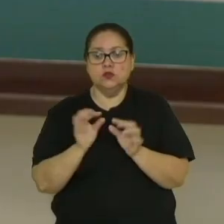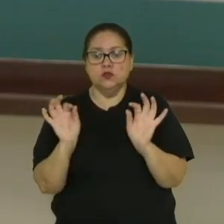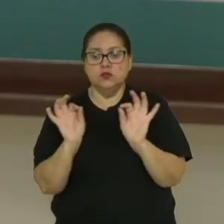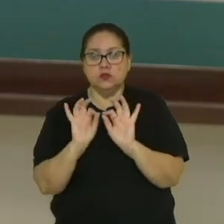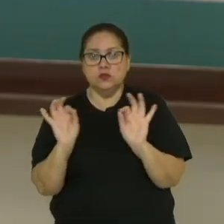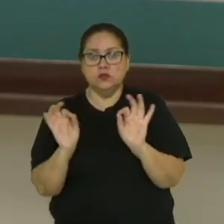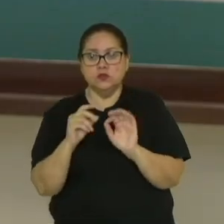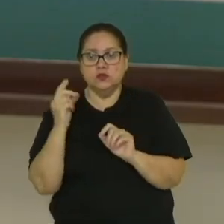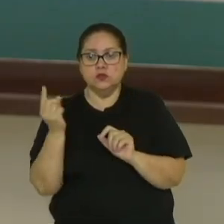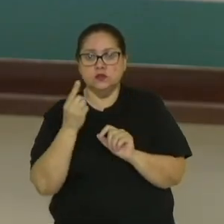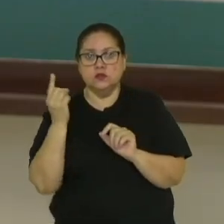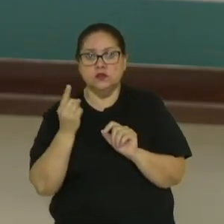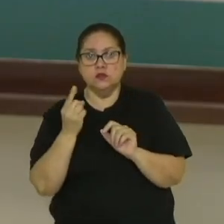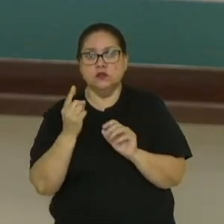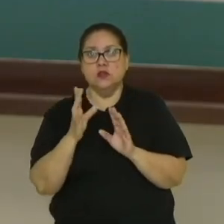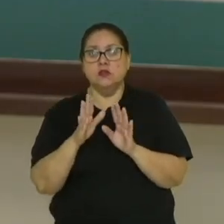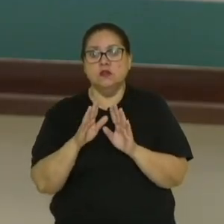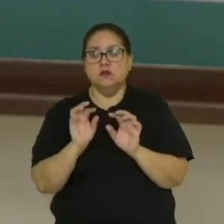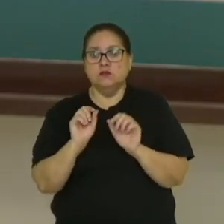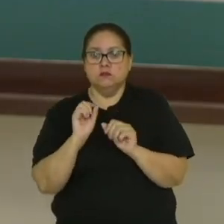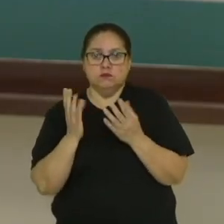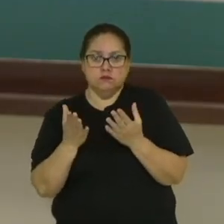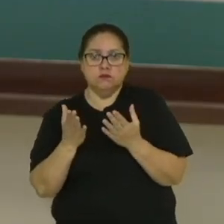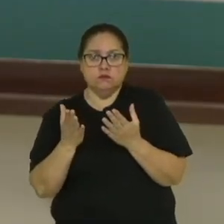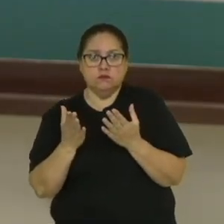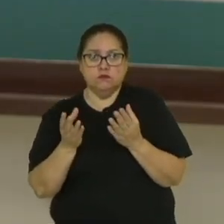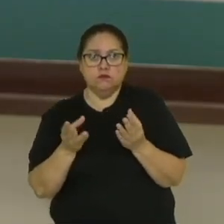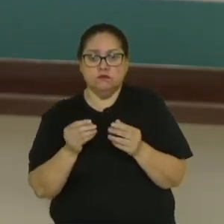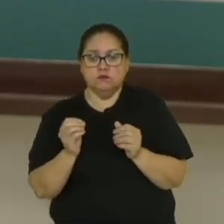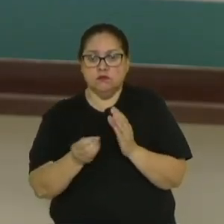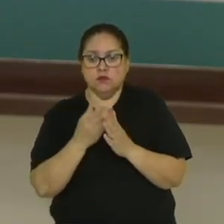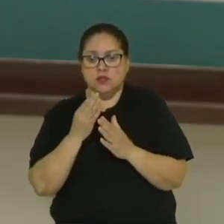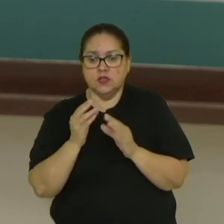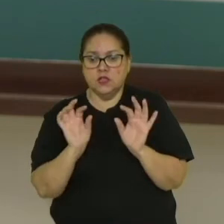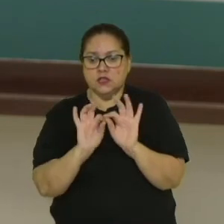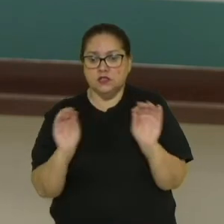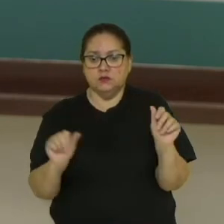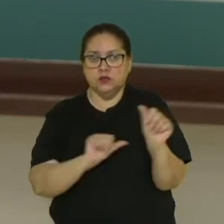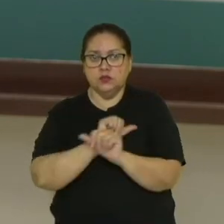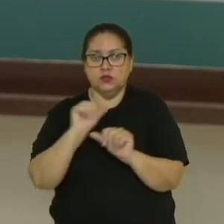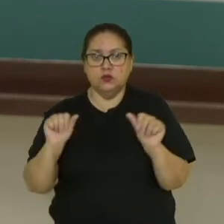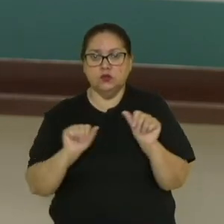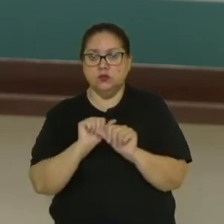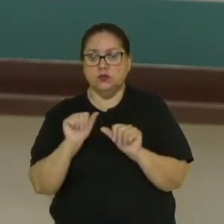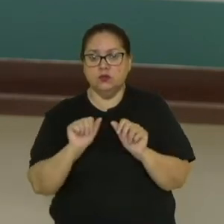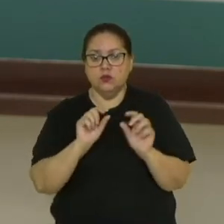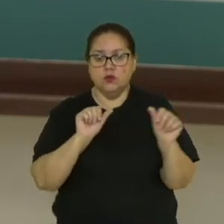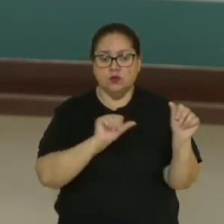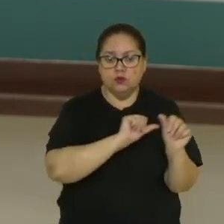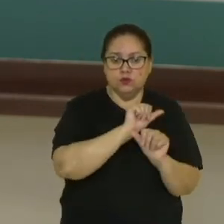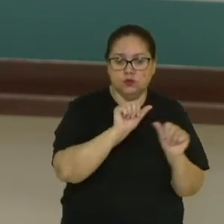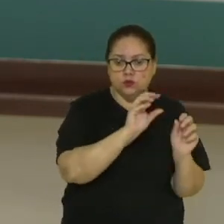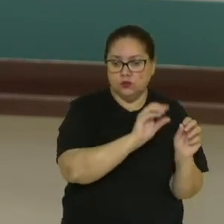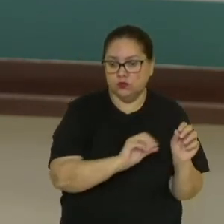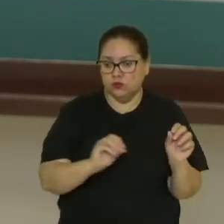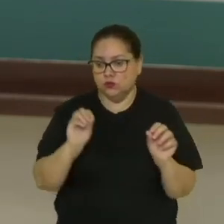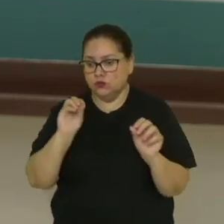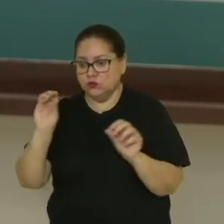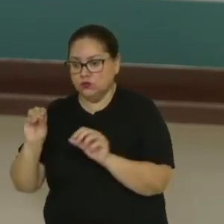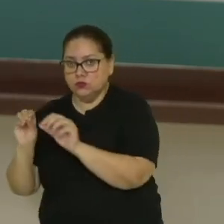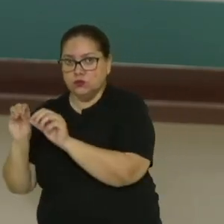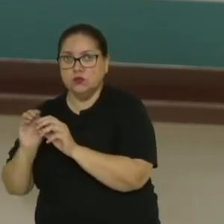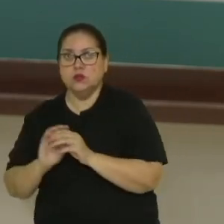hidróxido de sódio e do gás hidrogênio. Então, uma reação de simples troca, somente um trocou de lugar, certo?